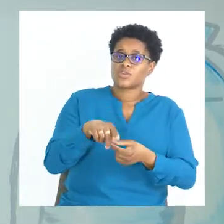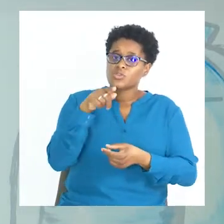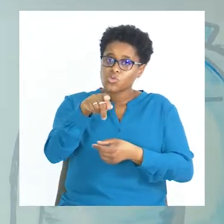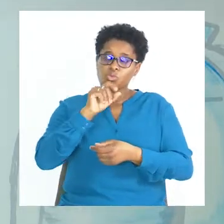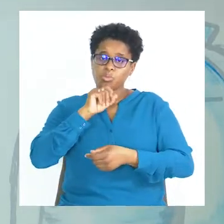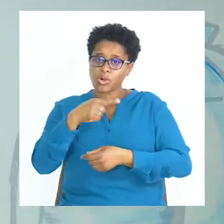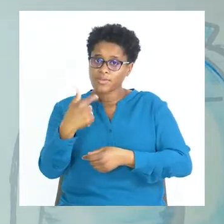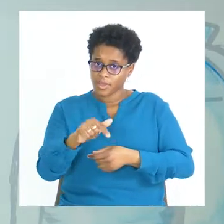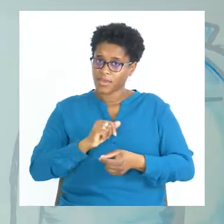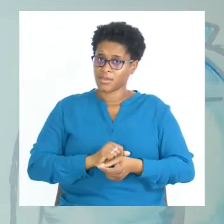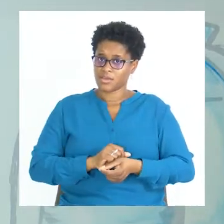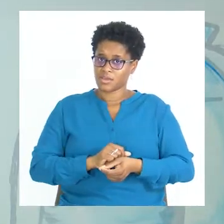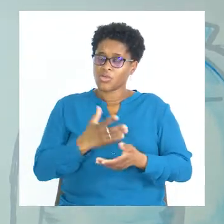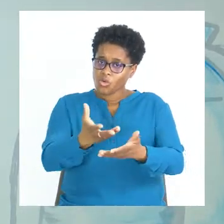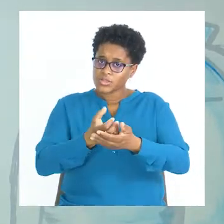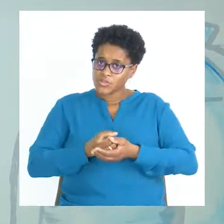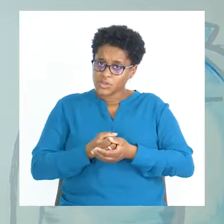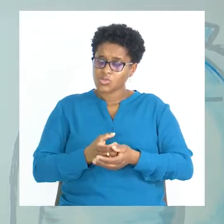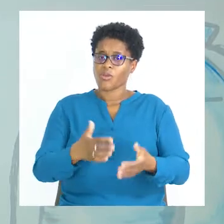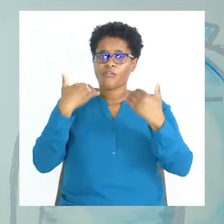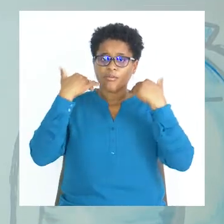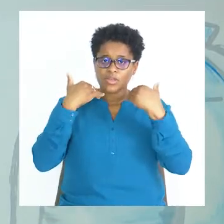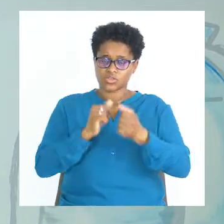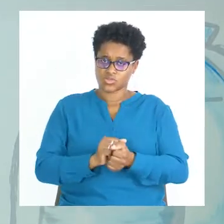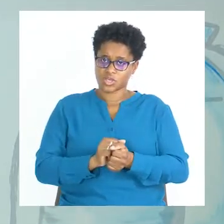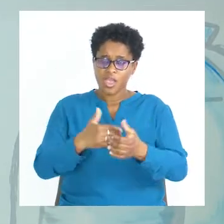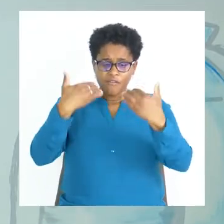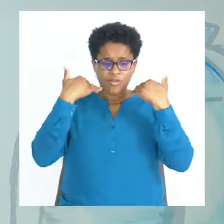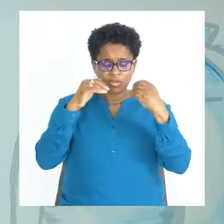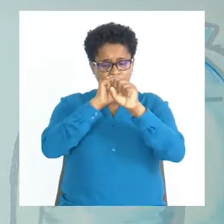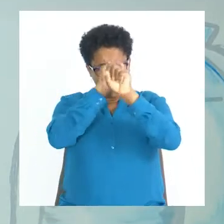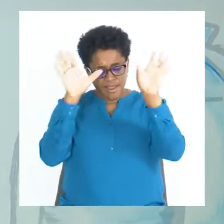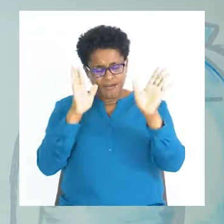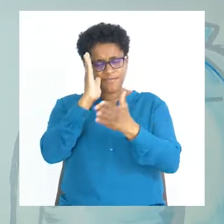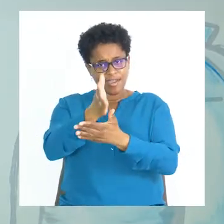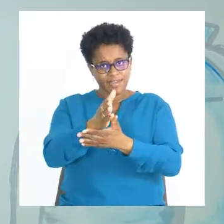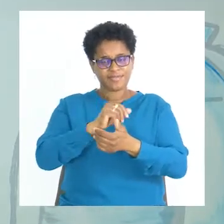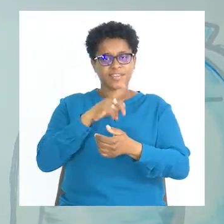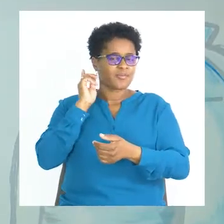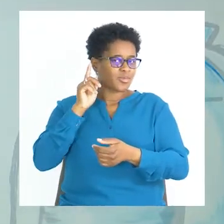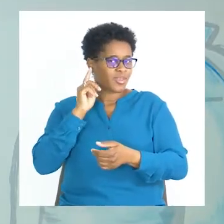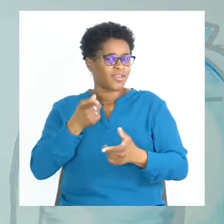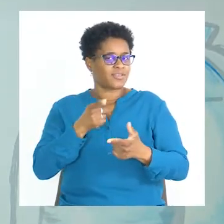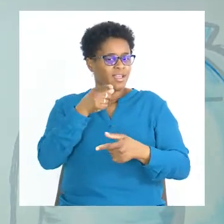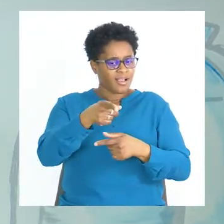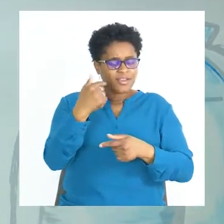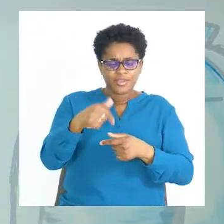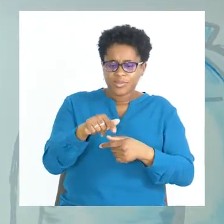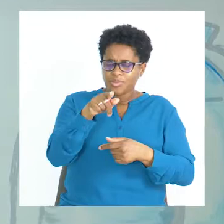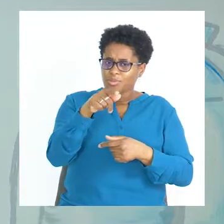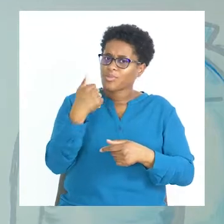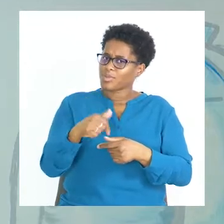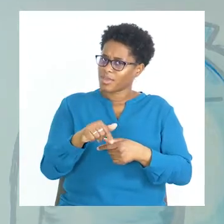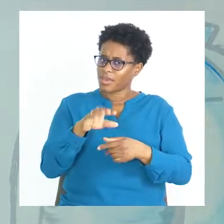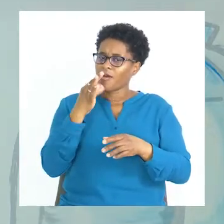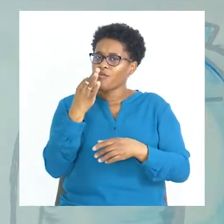podes obter ou receber? Conjunto de informações. As informações são claras, são diretas e concisas. Então, ali, tu tens